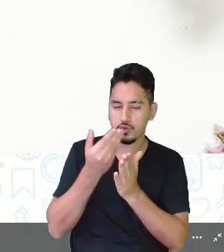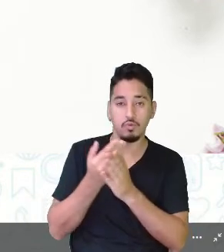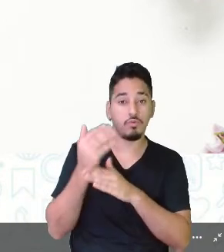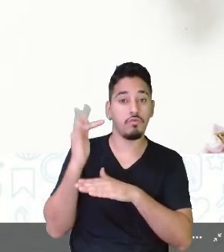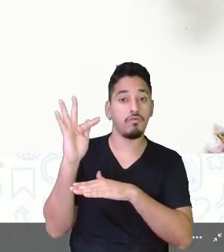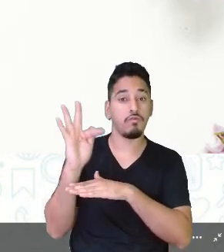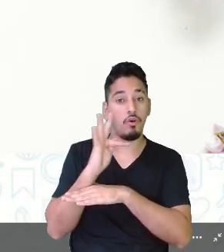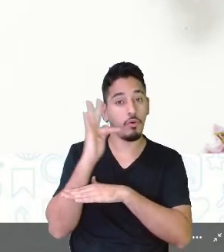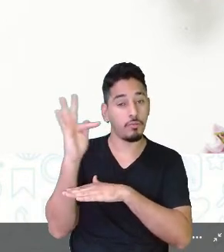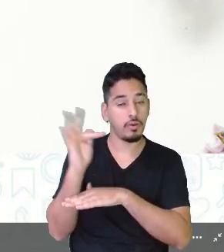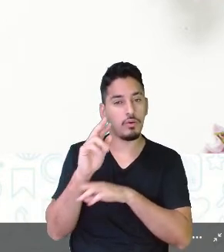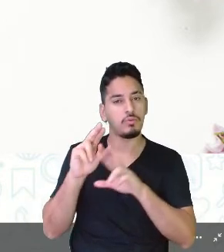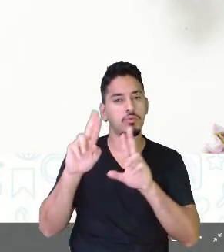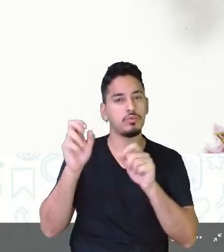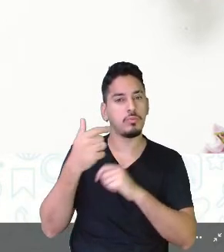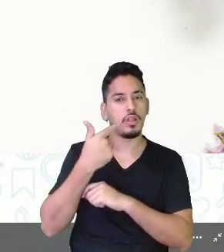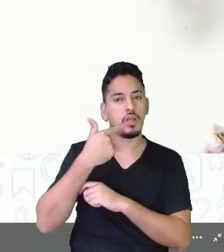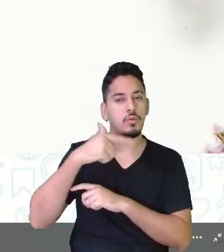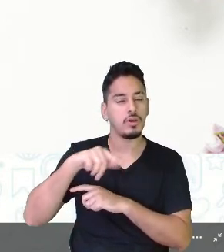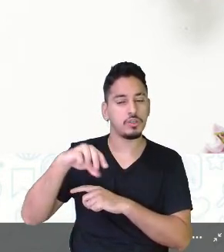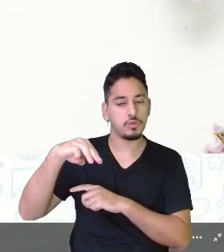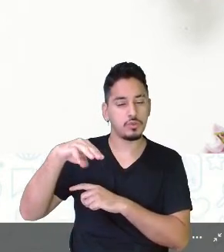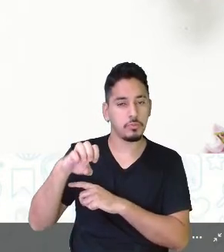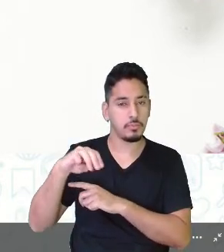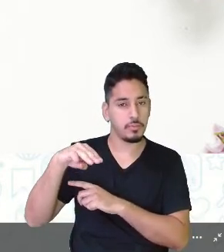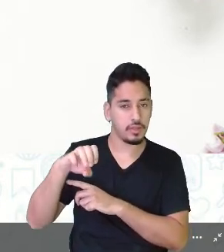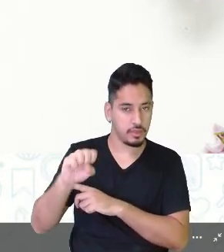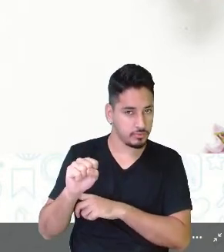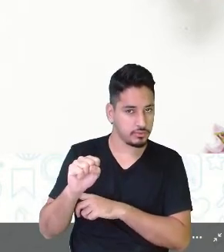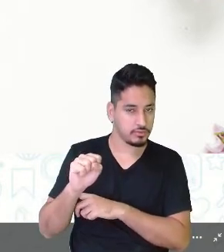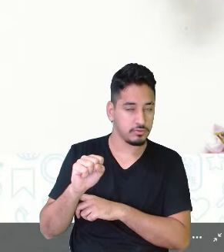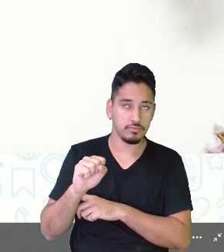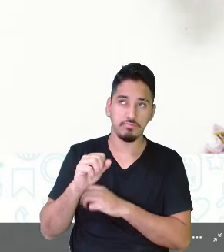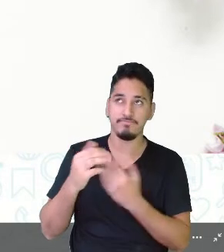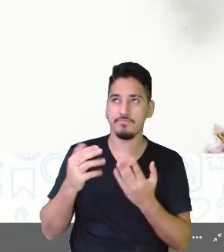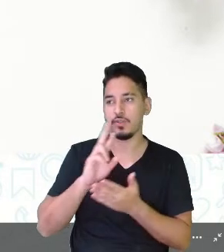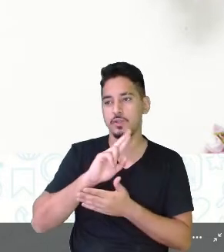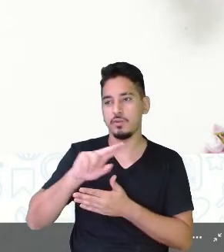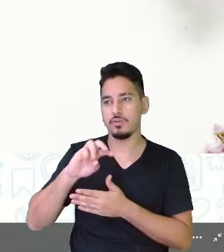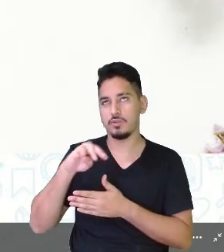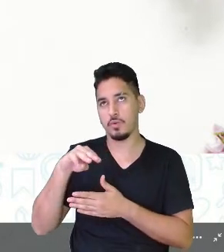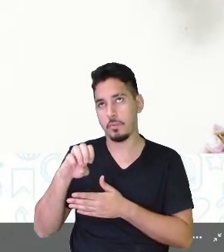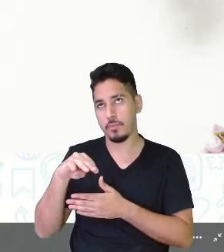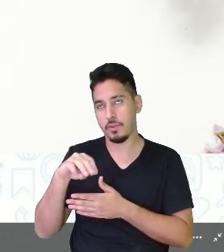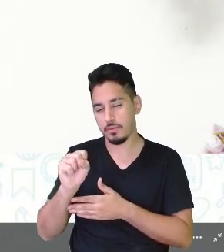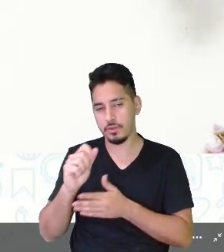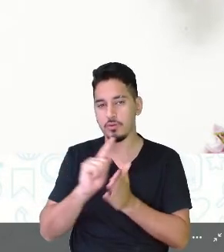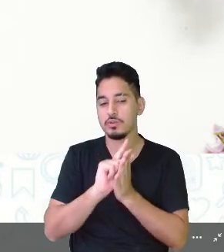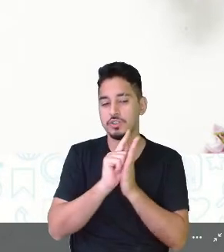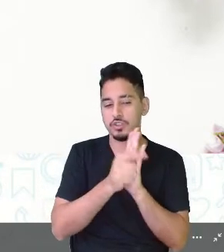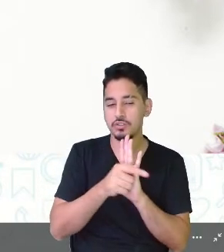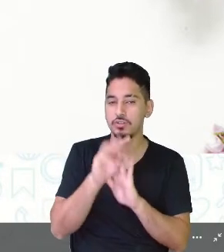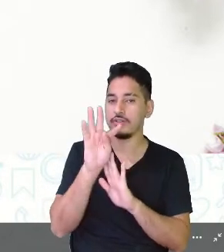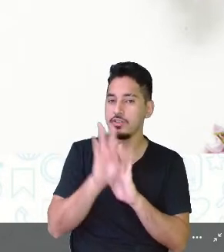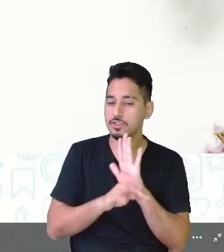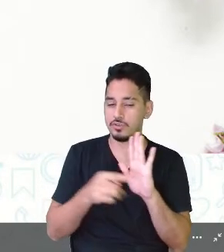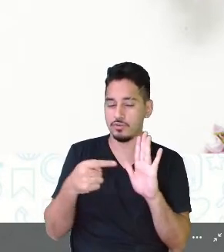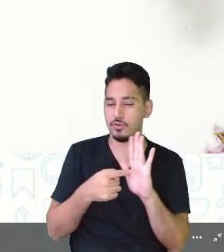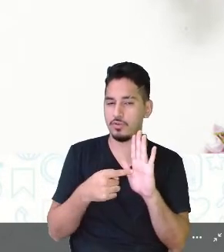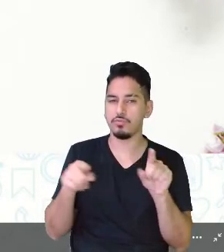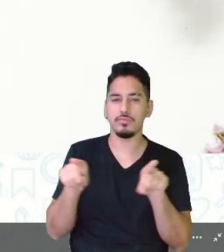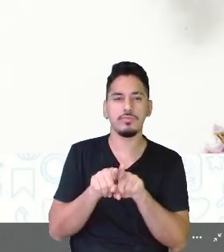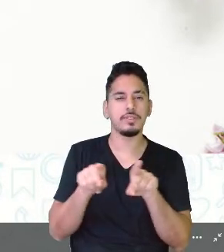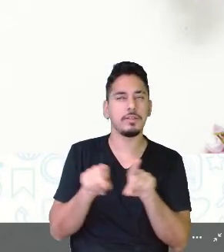formal sobre a linguagem dos memes? Então, veja, não só o meme é um gênero textual, como ele